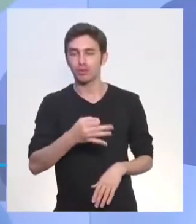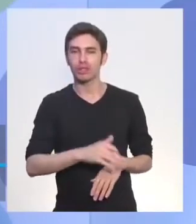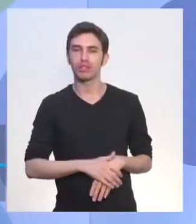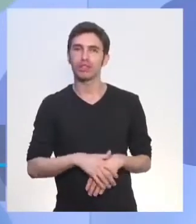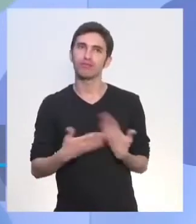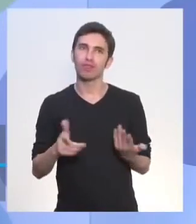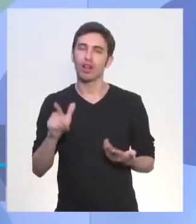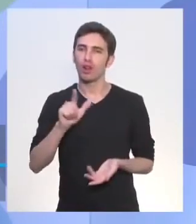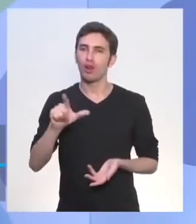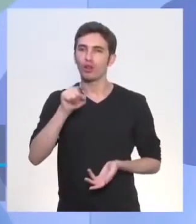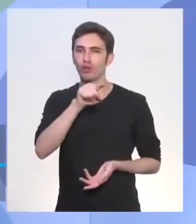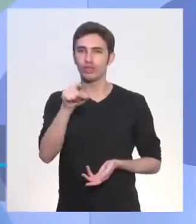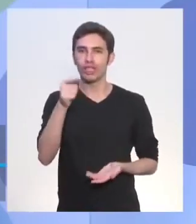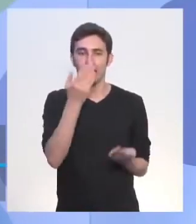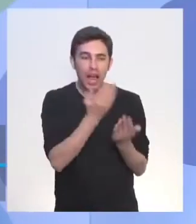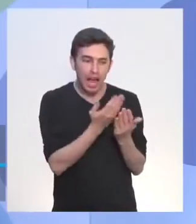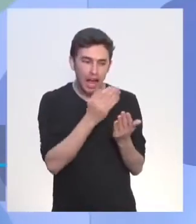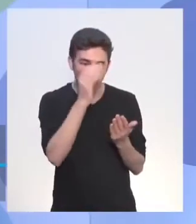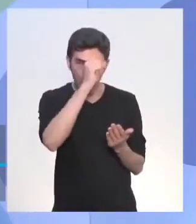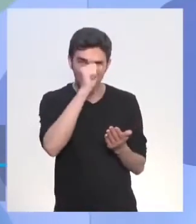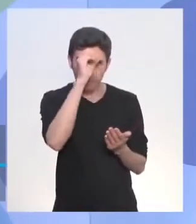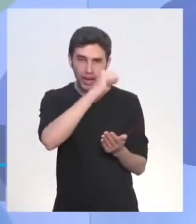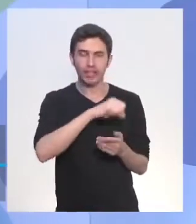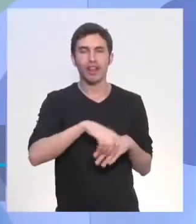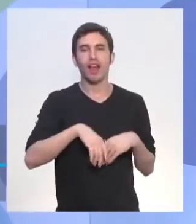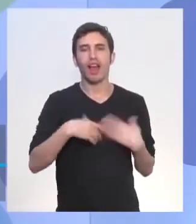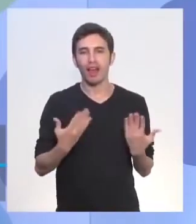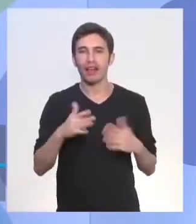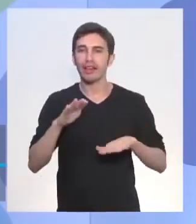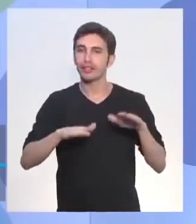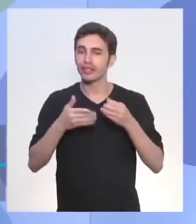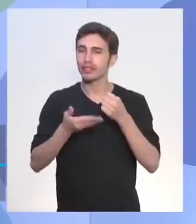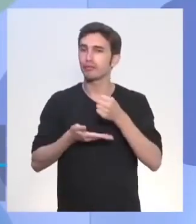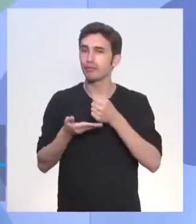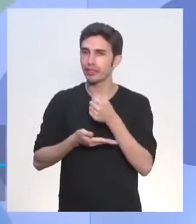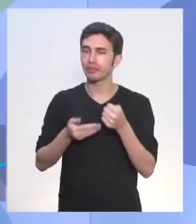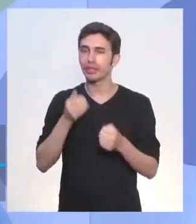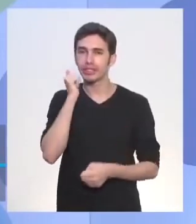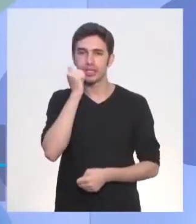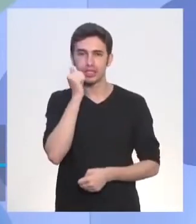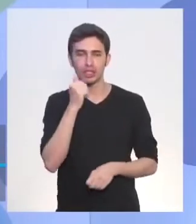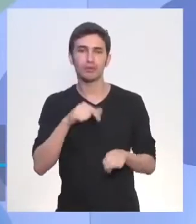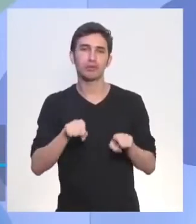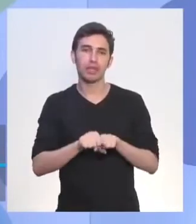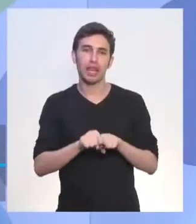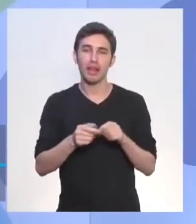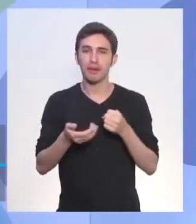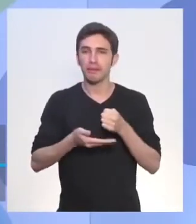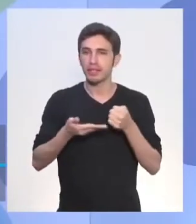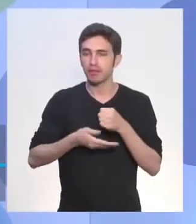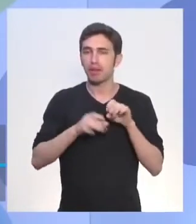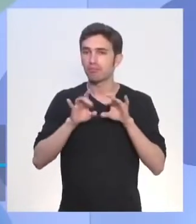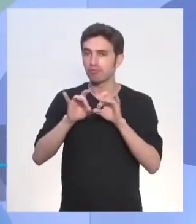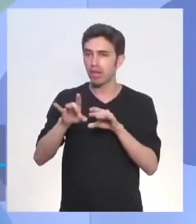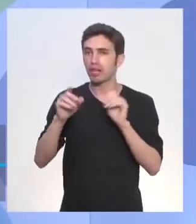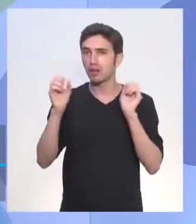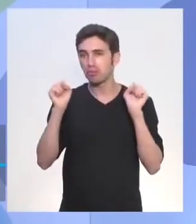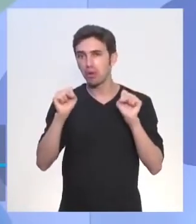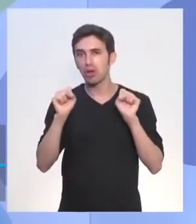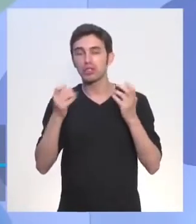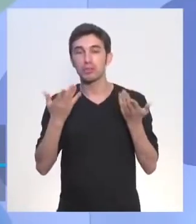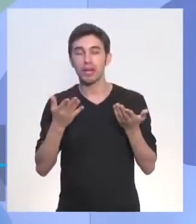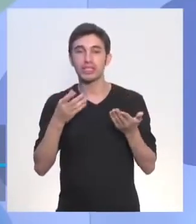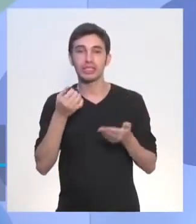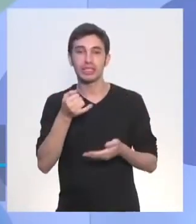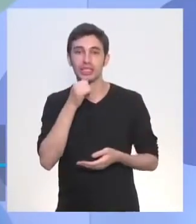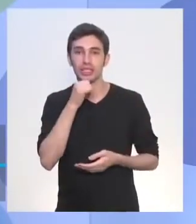vai aprendendo, né? Então, pode ter aí algum fundamento científico, pode ter fundamento técnico, mas a partir do momento que você cria uma